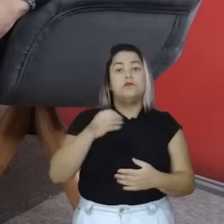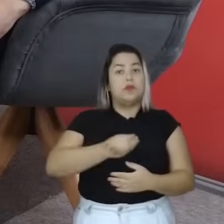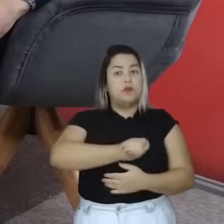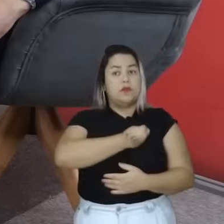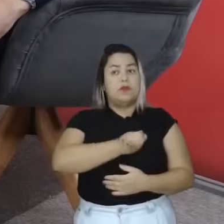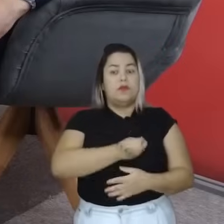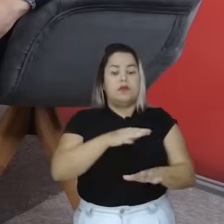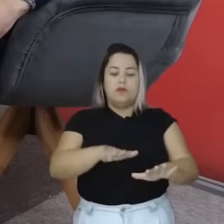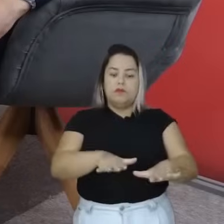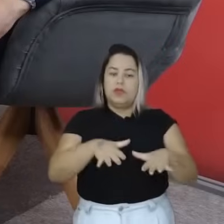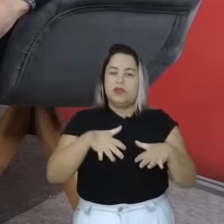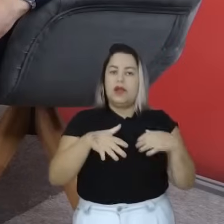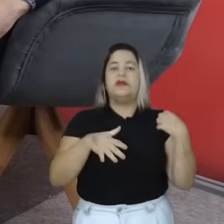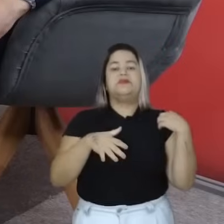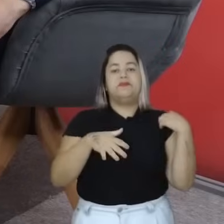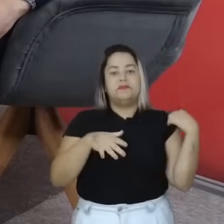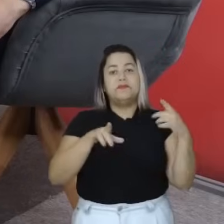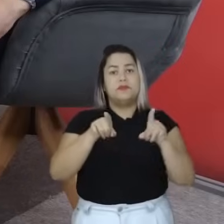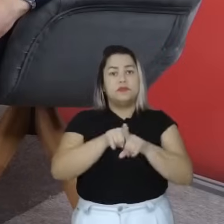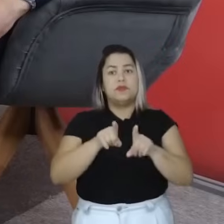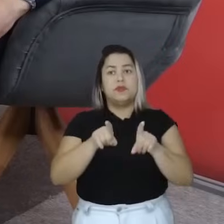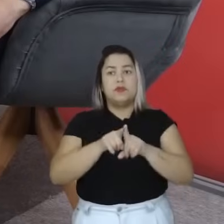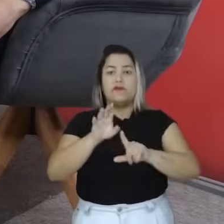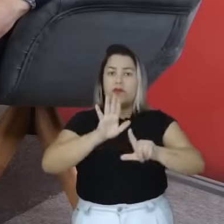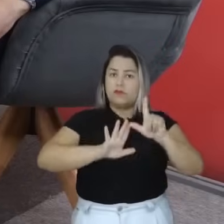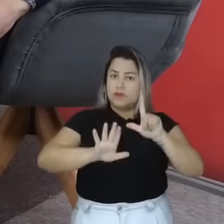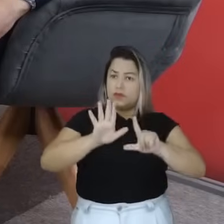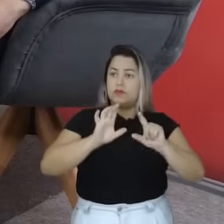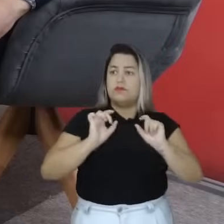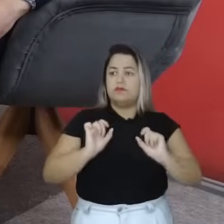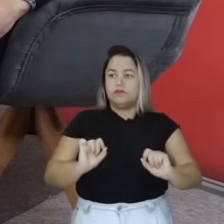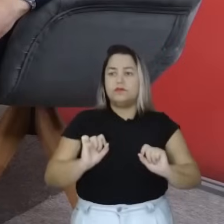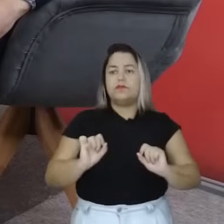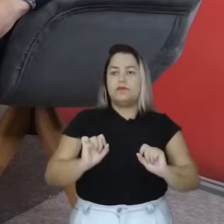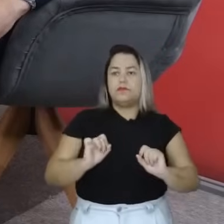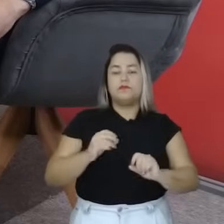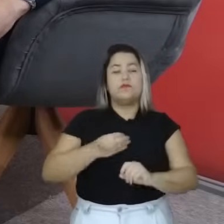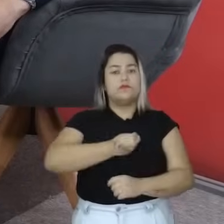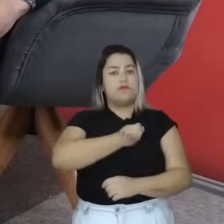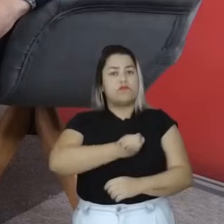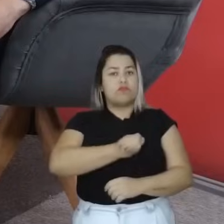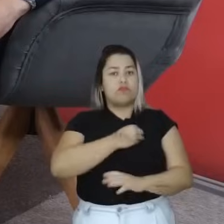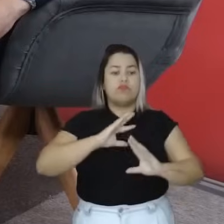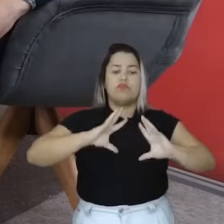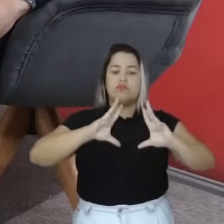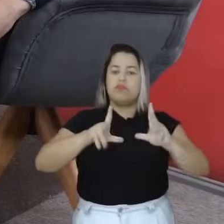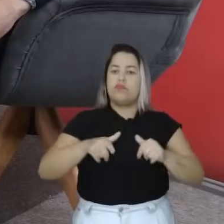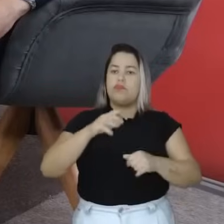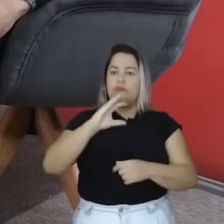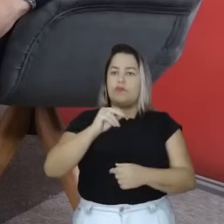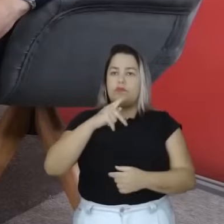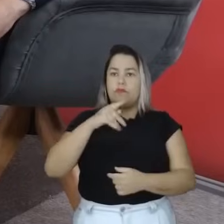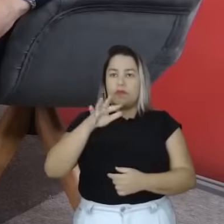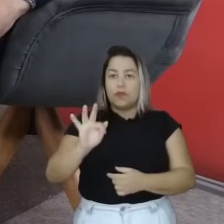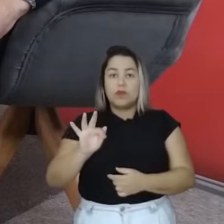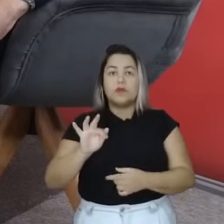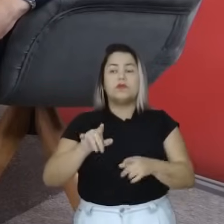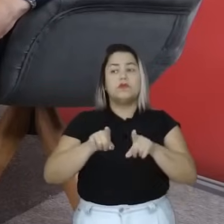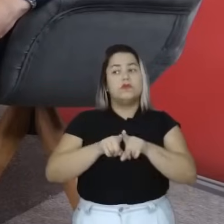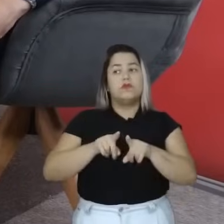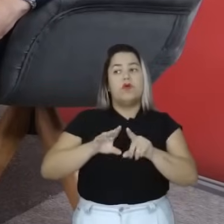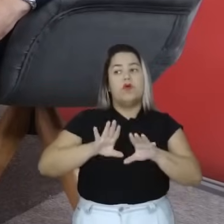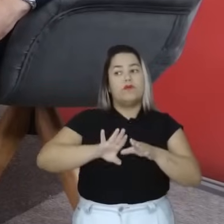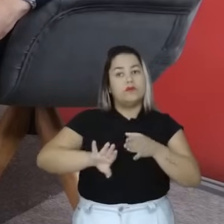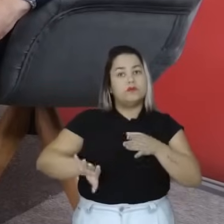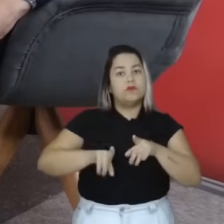presencialmente, em plenárias, mas também teve a plataforma digital, que foi essa participação de todos os CPFs, com exceção dos ministros, para darem